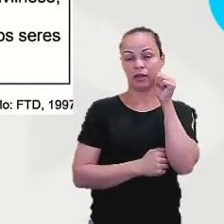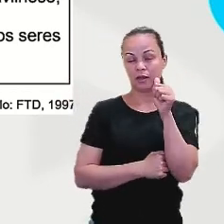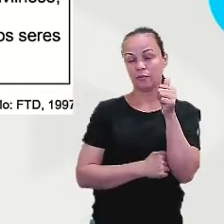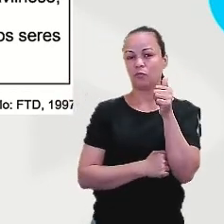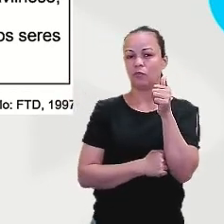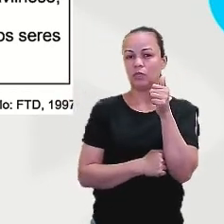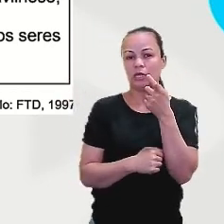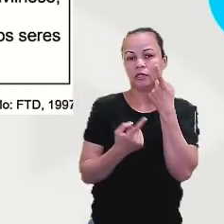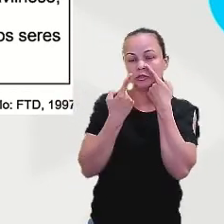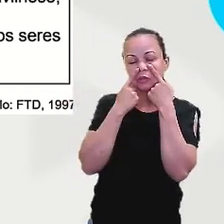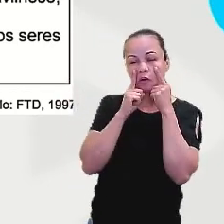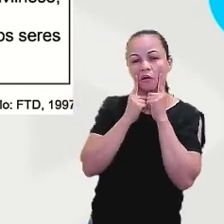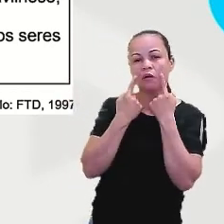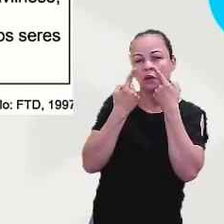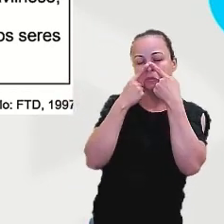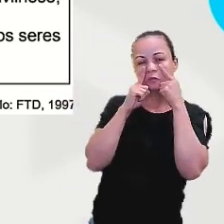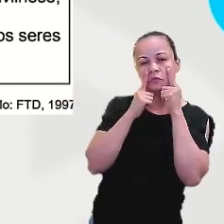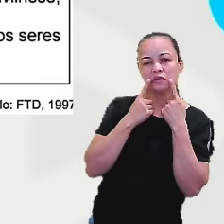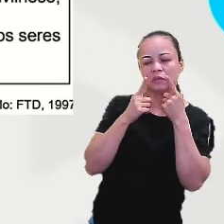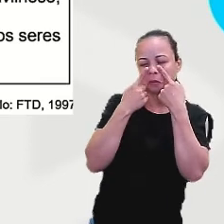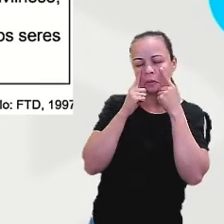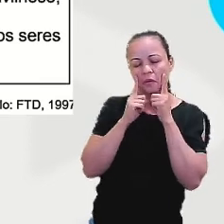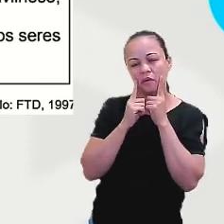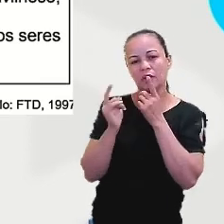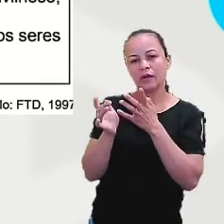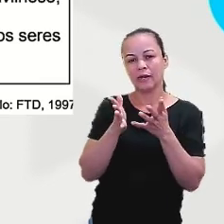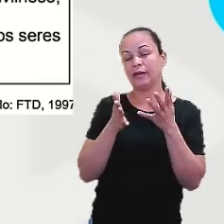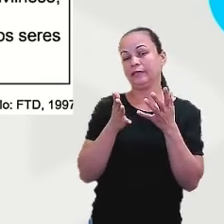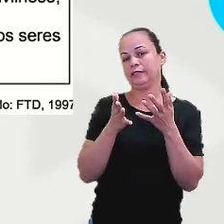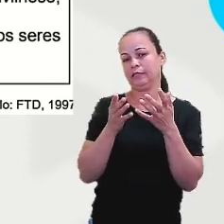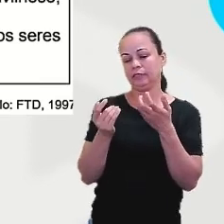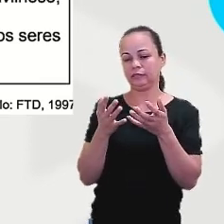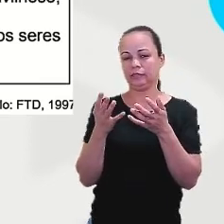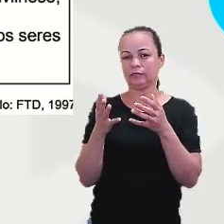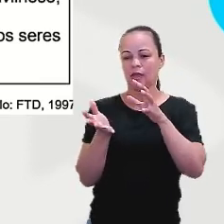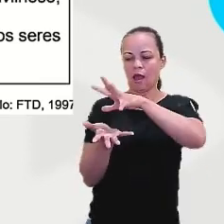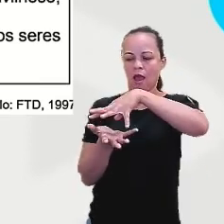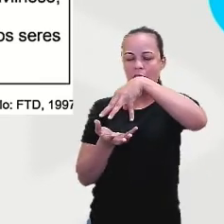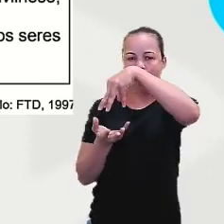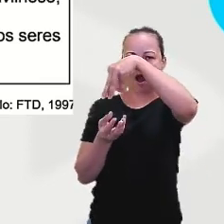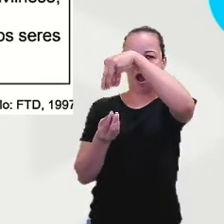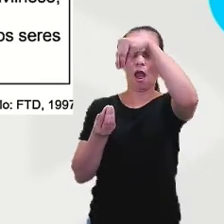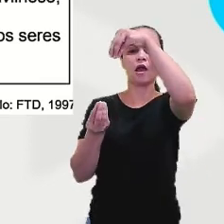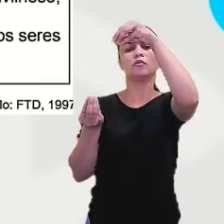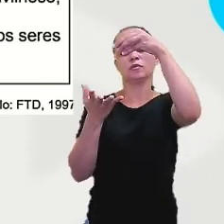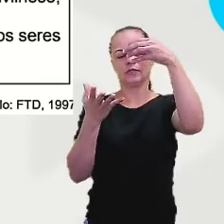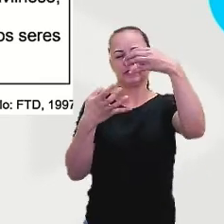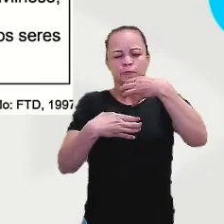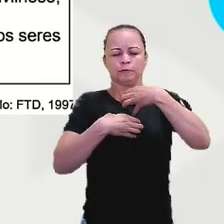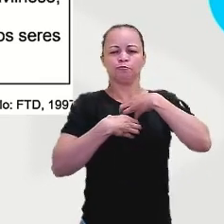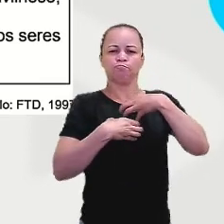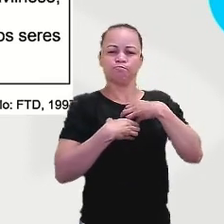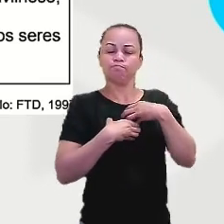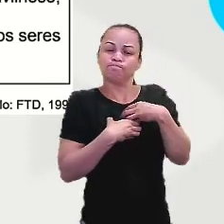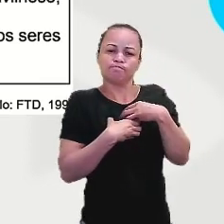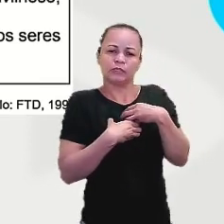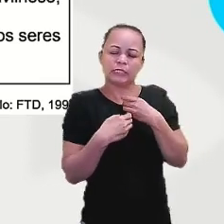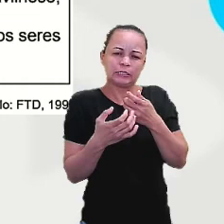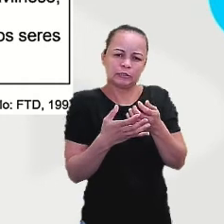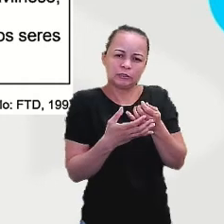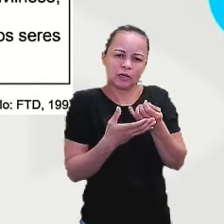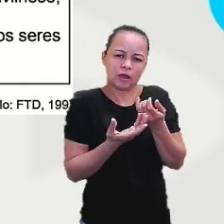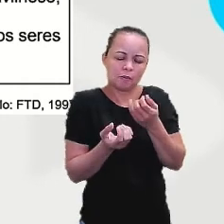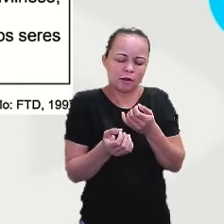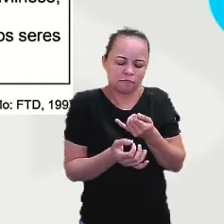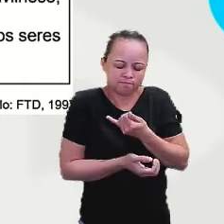passava várias horas a chorar sua grande perda. A alma de Catu-Boré, sentindo o sofrimento de sua noiva, lamentava-se